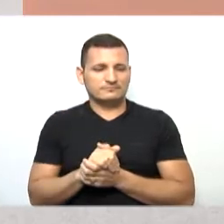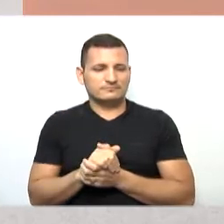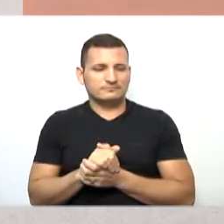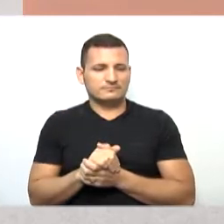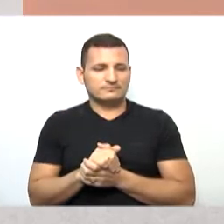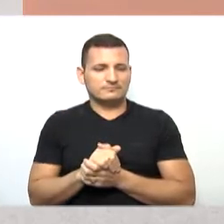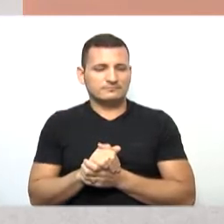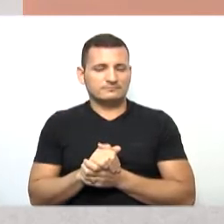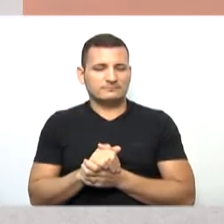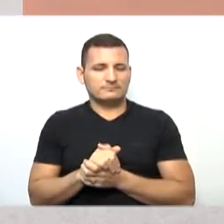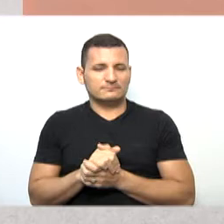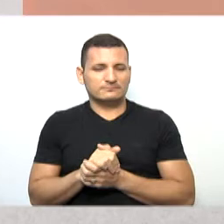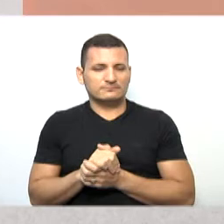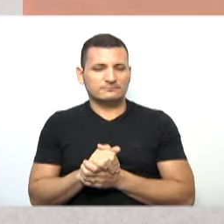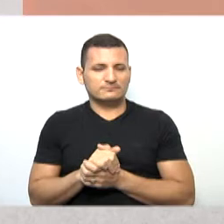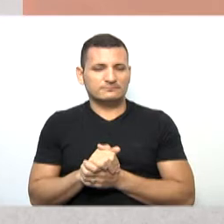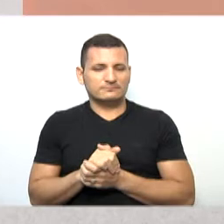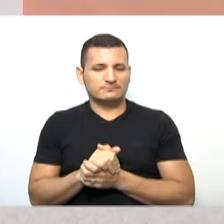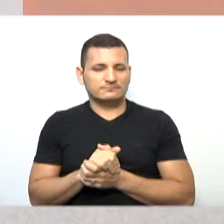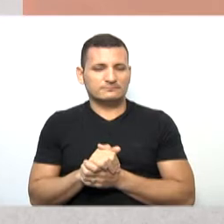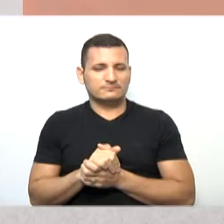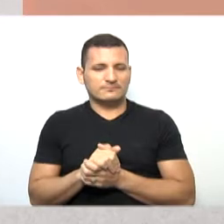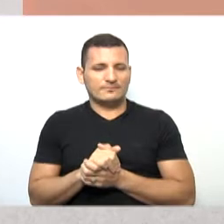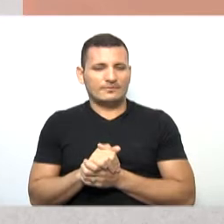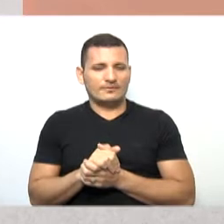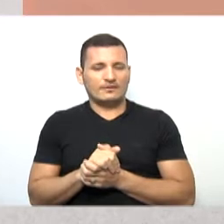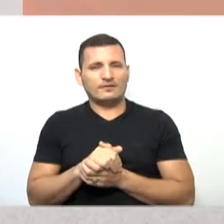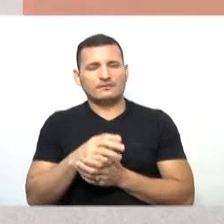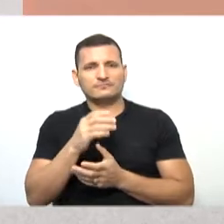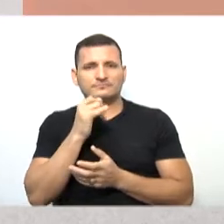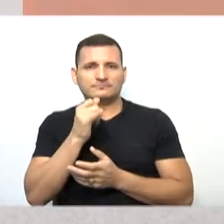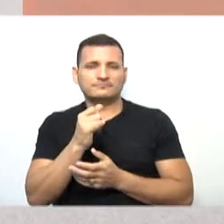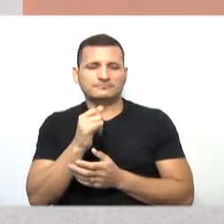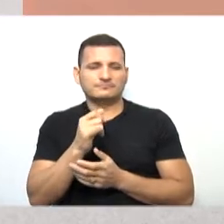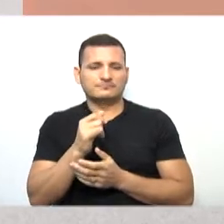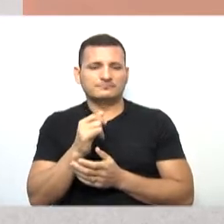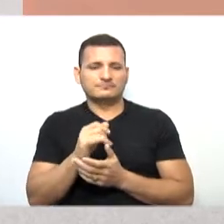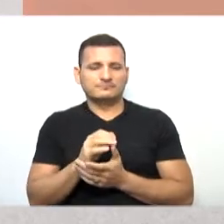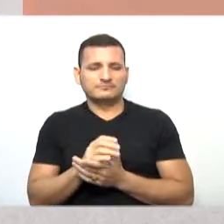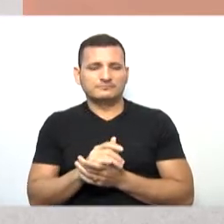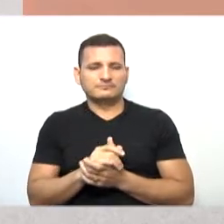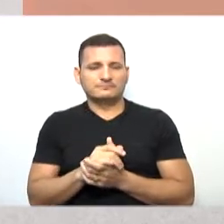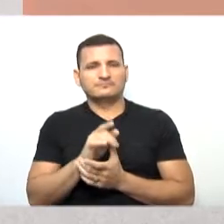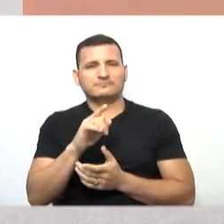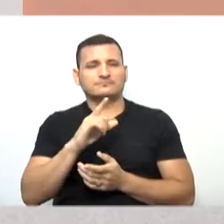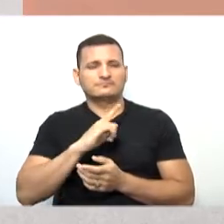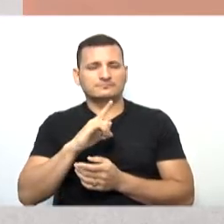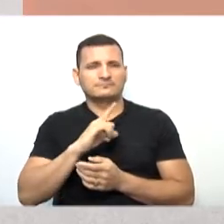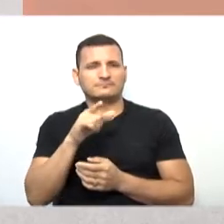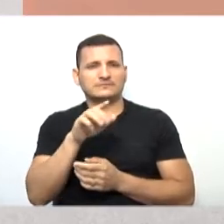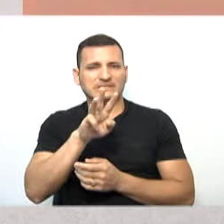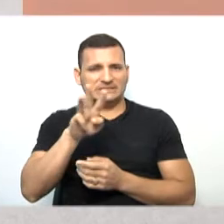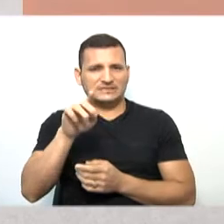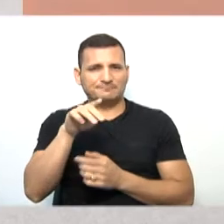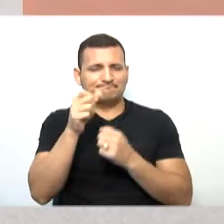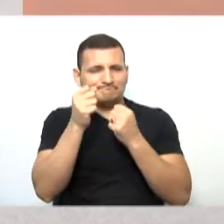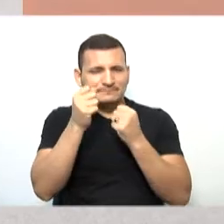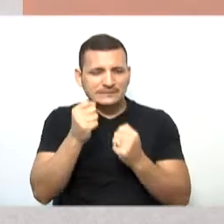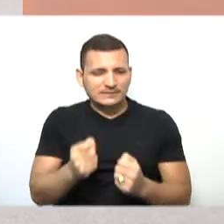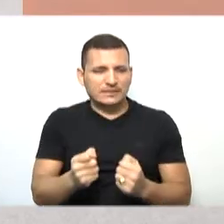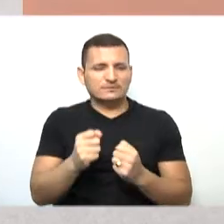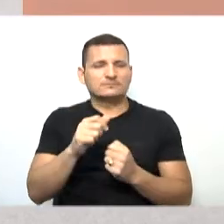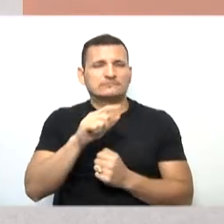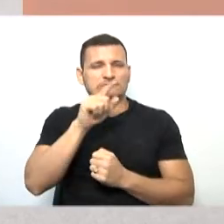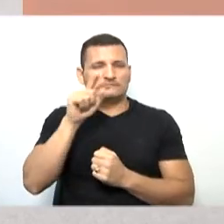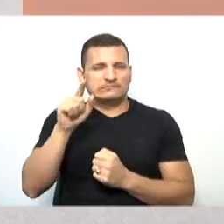passando, outra desvantagem, né? Se você tem um site muito pesado, com